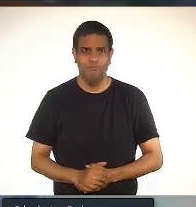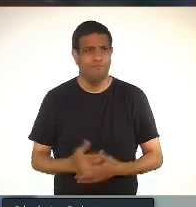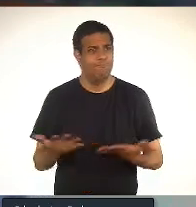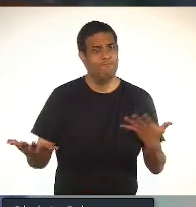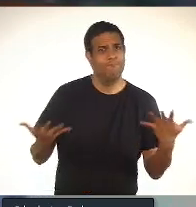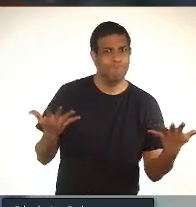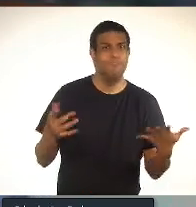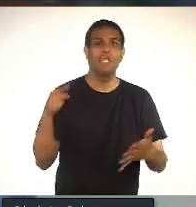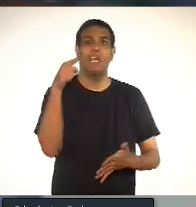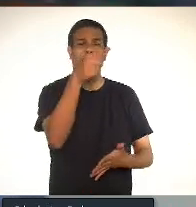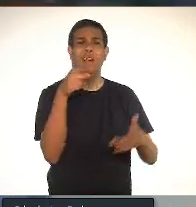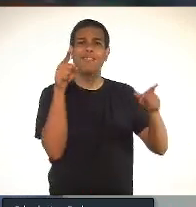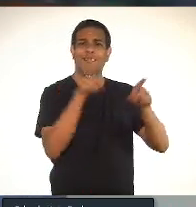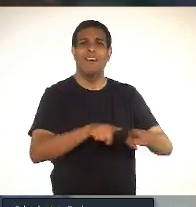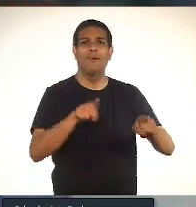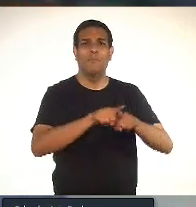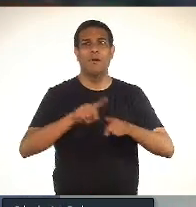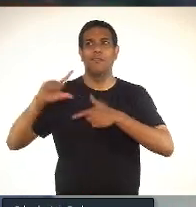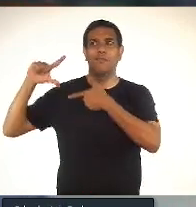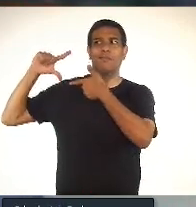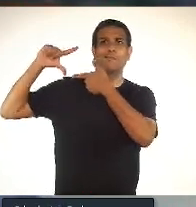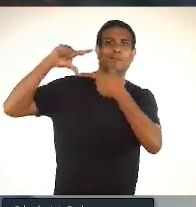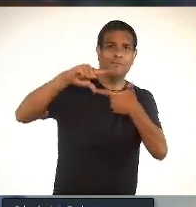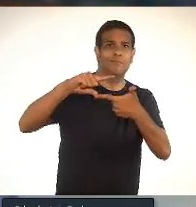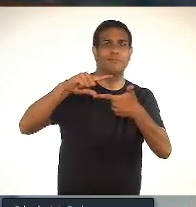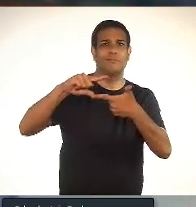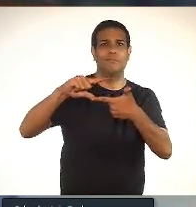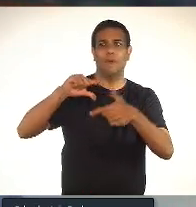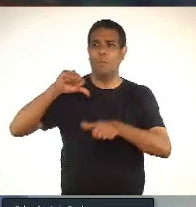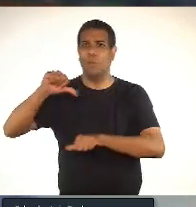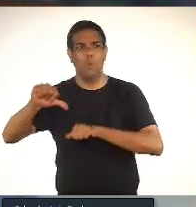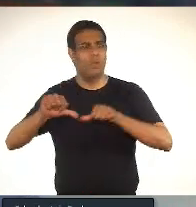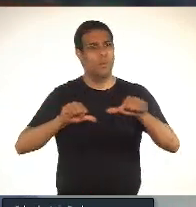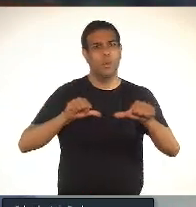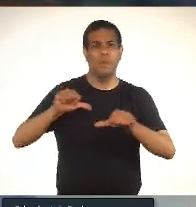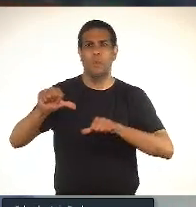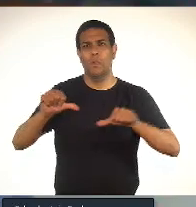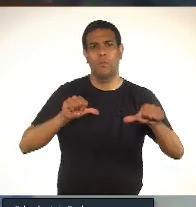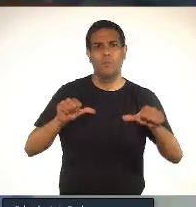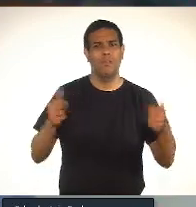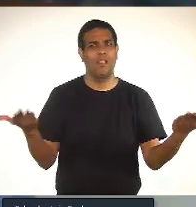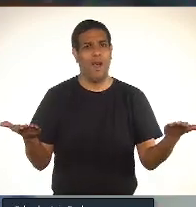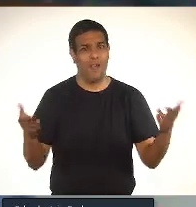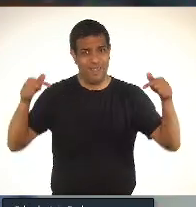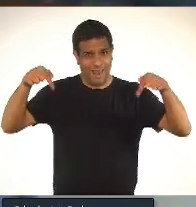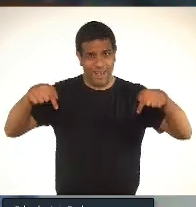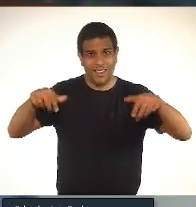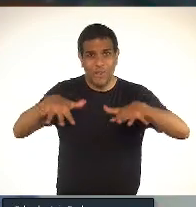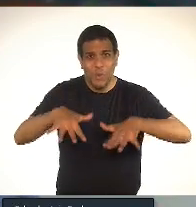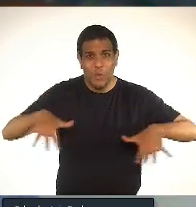Então, lá também tem uma tradição de alternância de poder. Então, vai ser uma